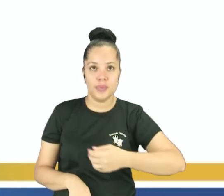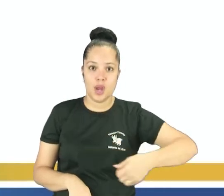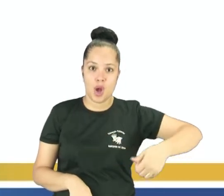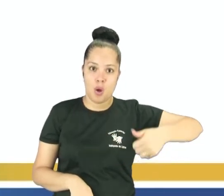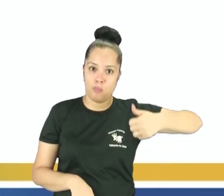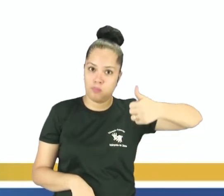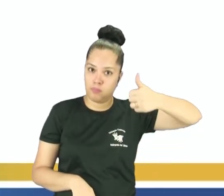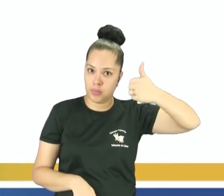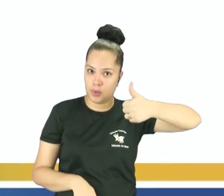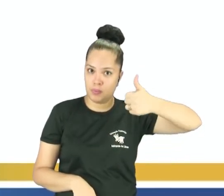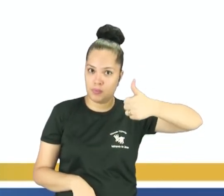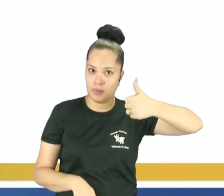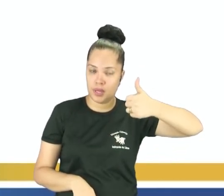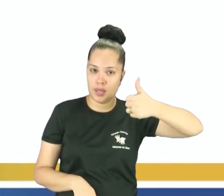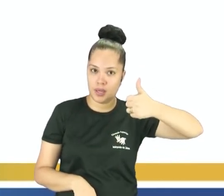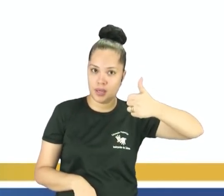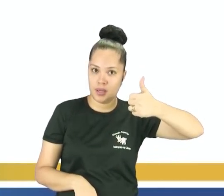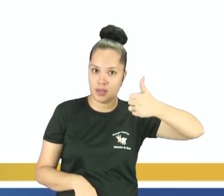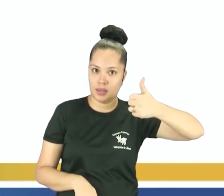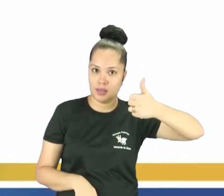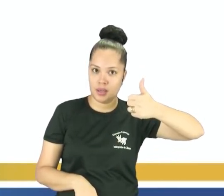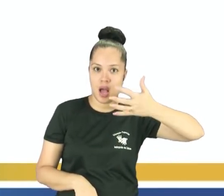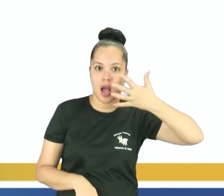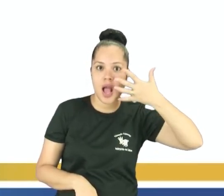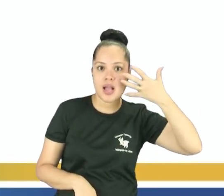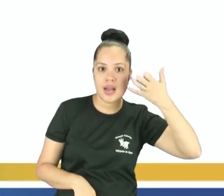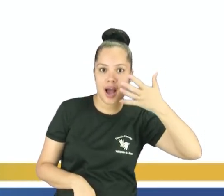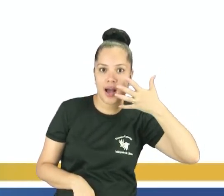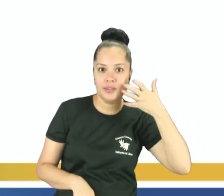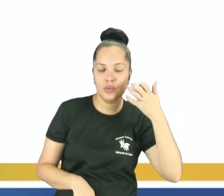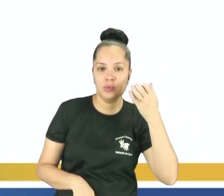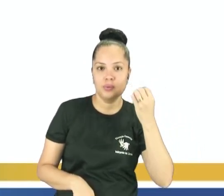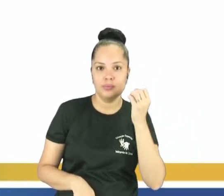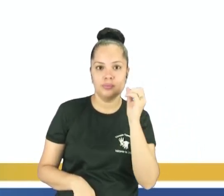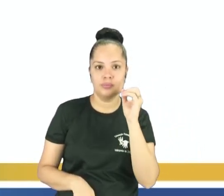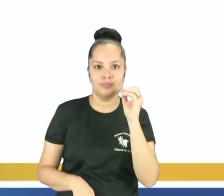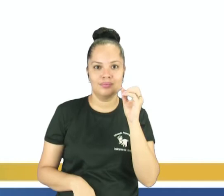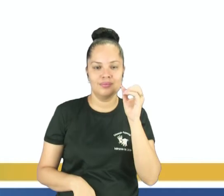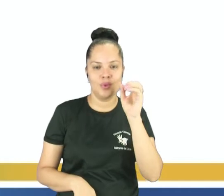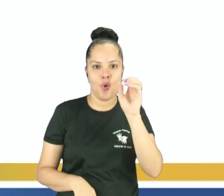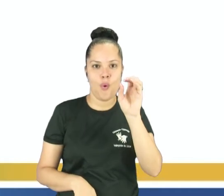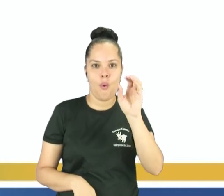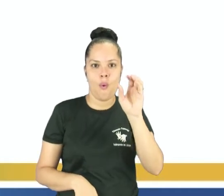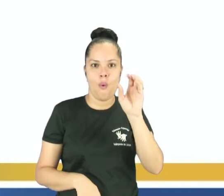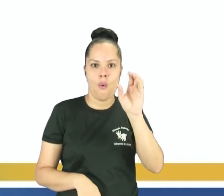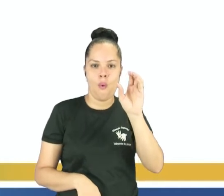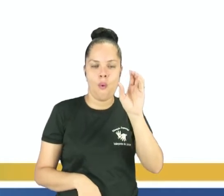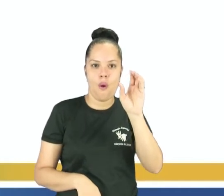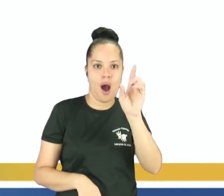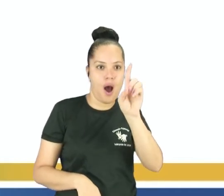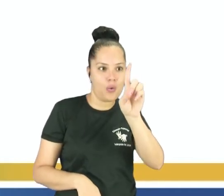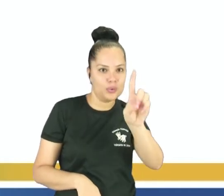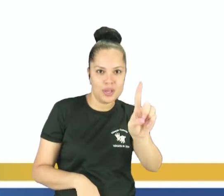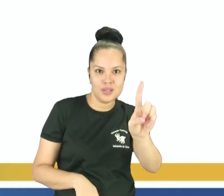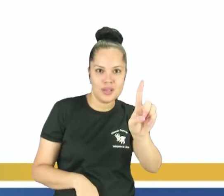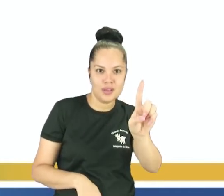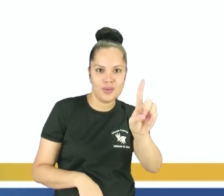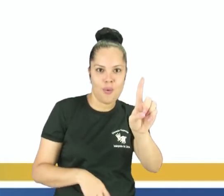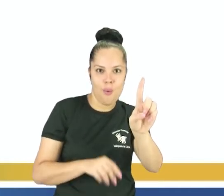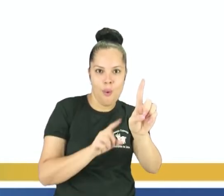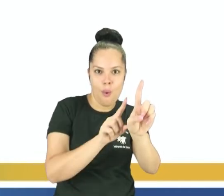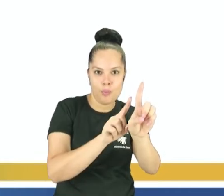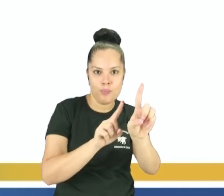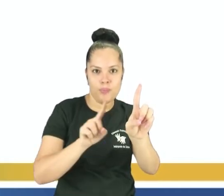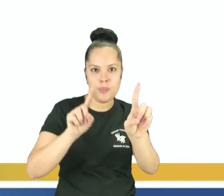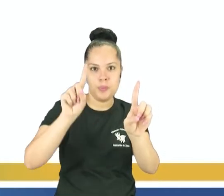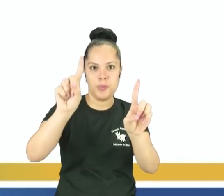ela é obtida por uma translação dessa daqui. Ou seja, eu peguei essa imagem aqui e só andei com ela diagonalmente, ó. Andei com ela